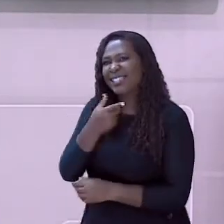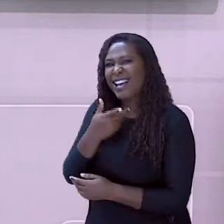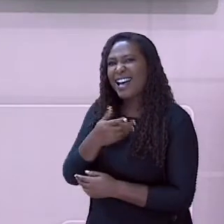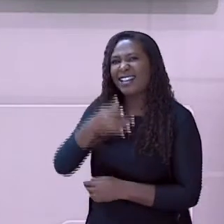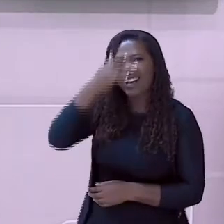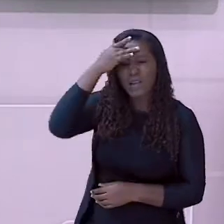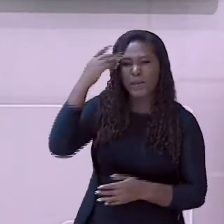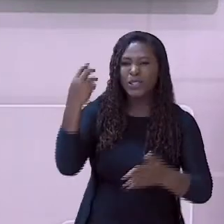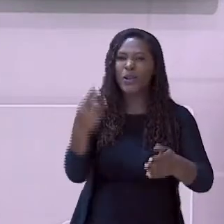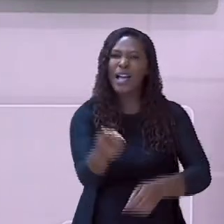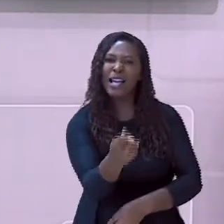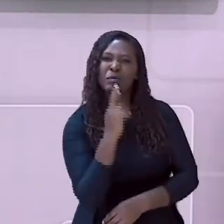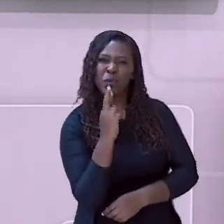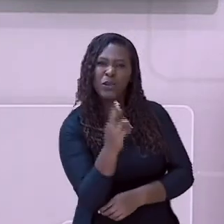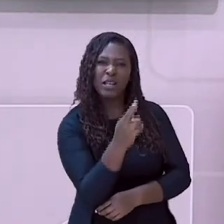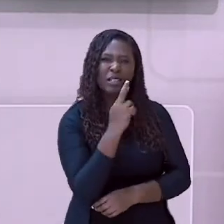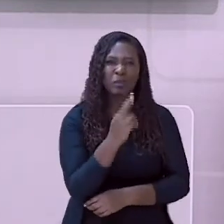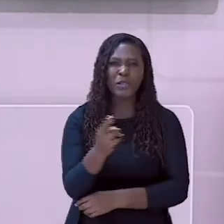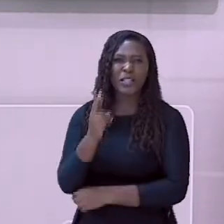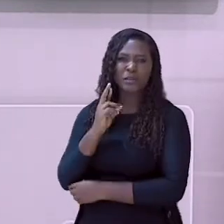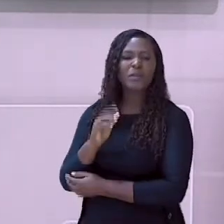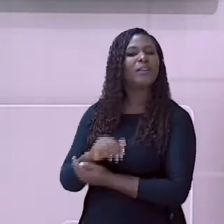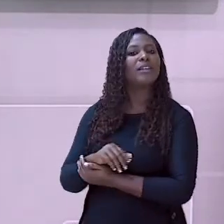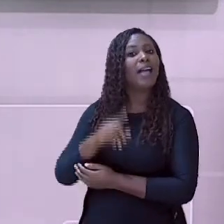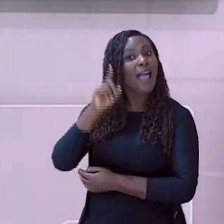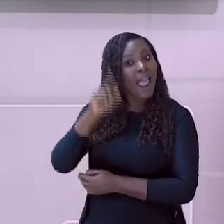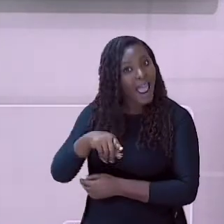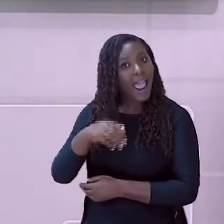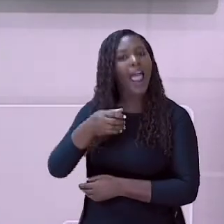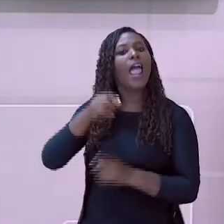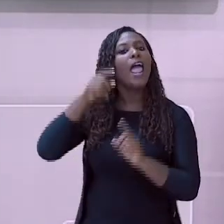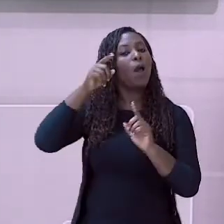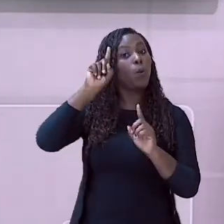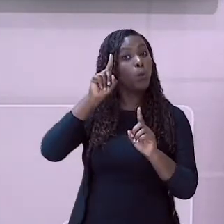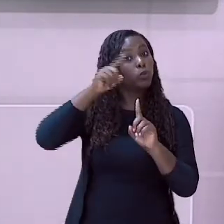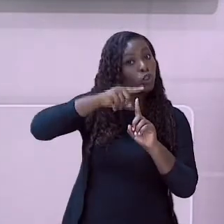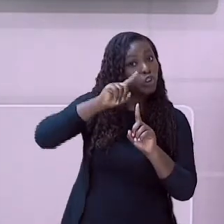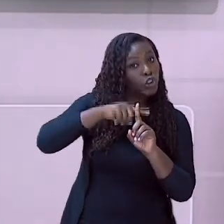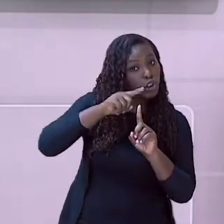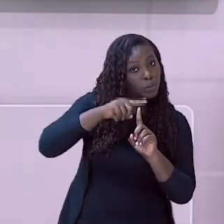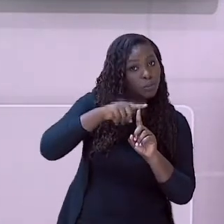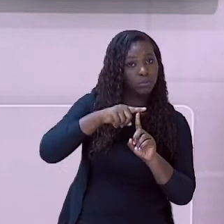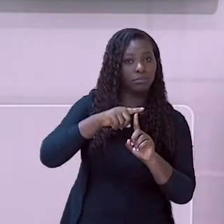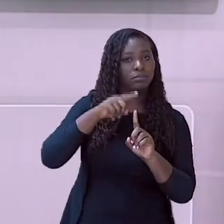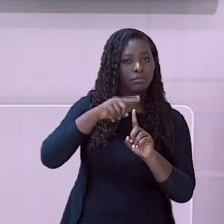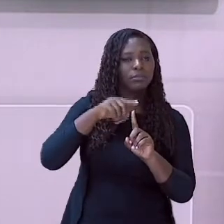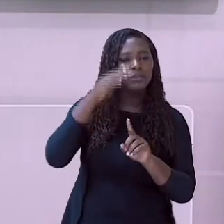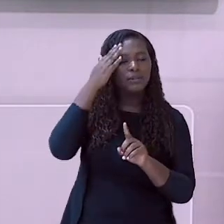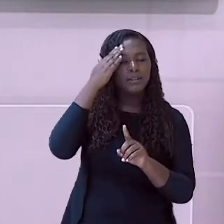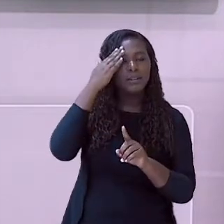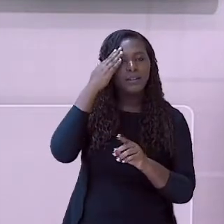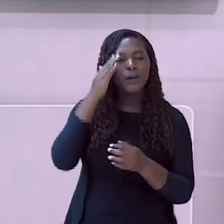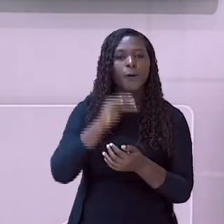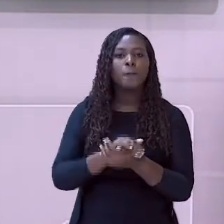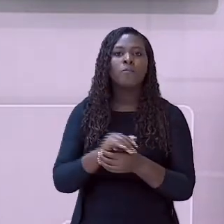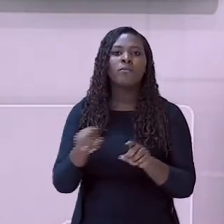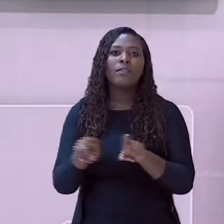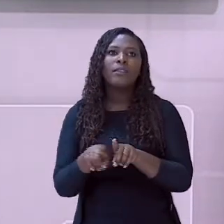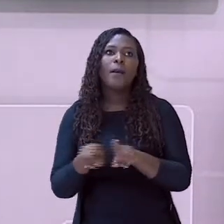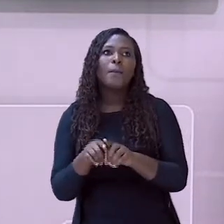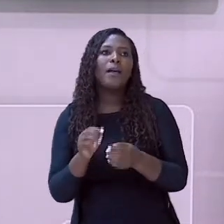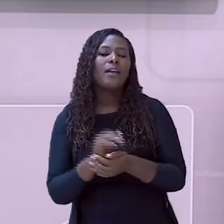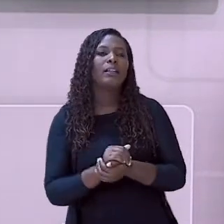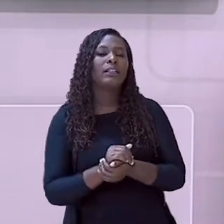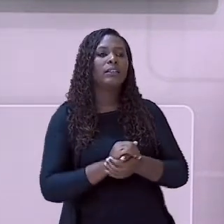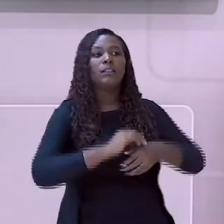tipo de entrevista jornalística é, às vezes, quando um telejornal, quando um jornal apresenta alguma coisa. Nós